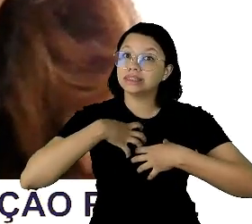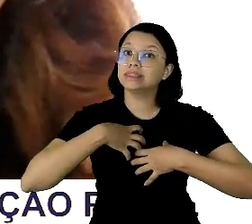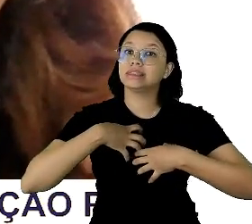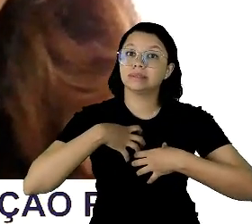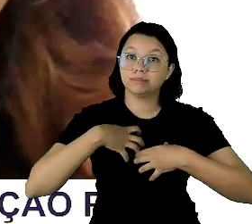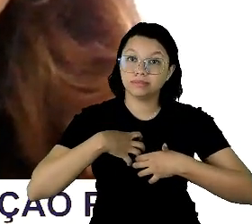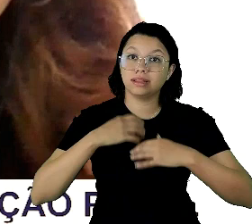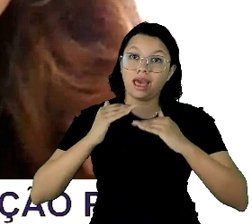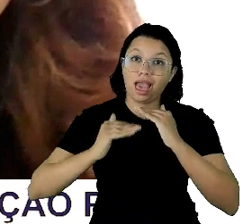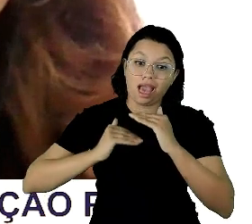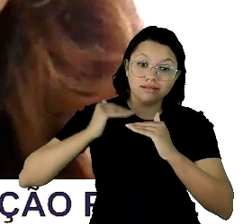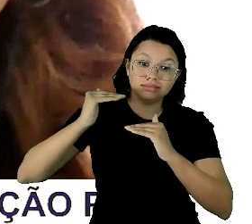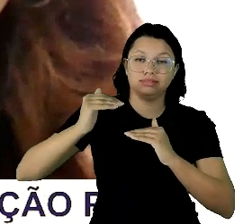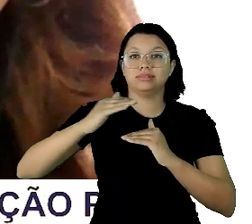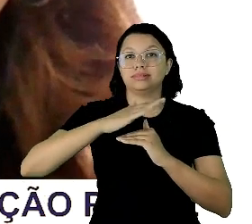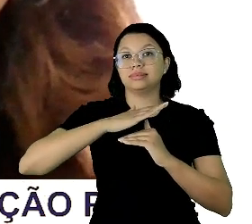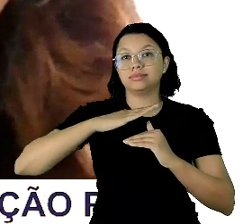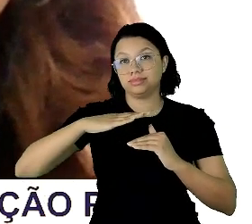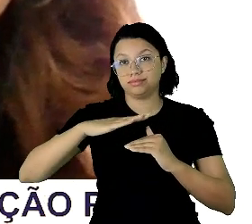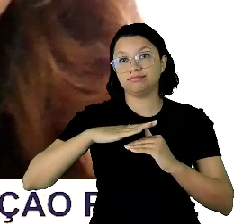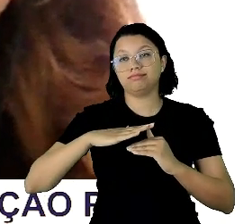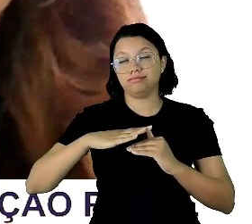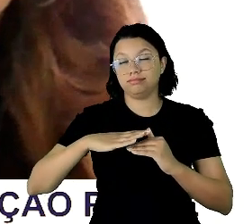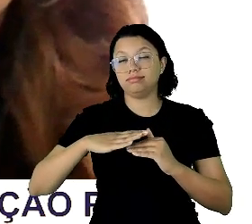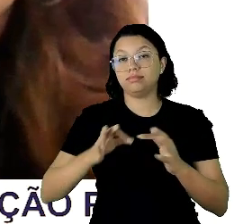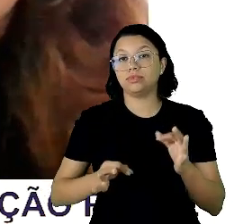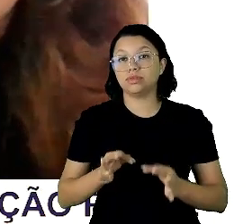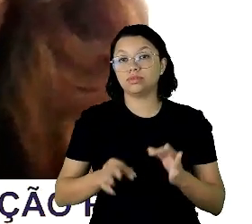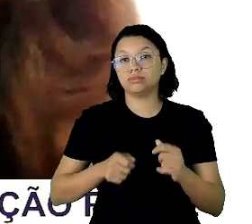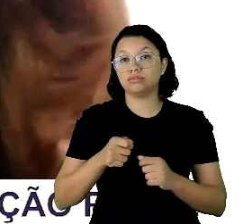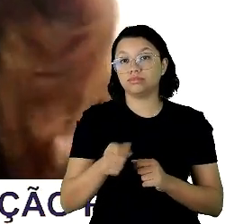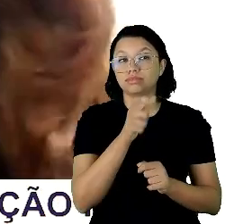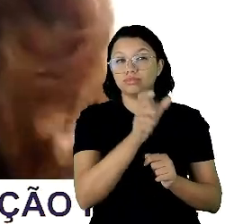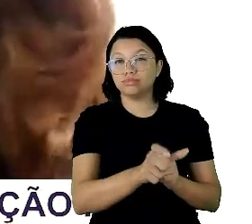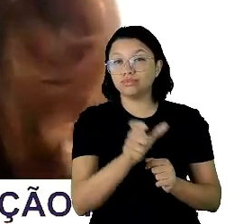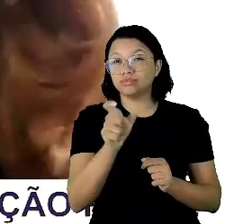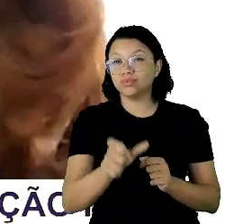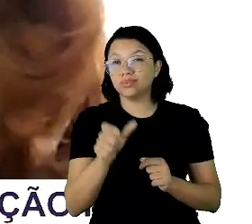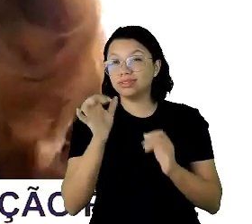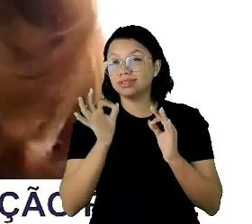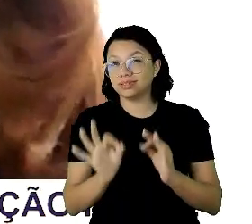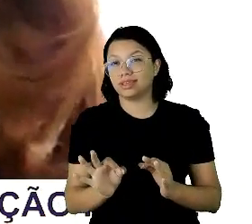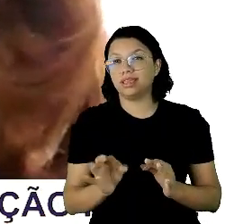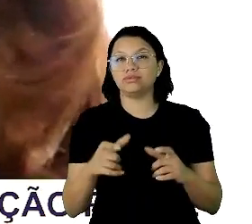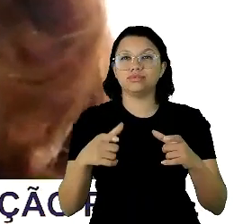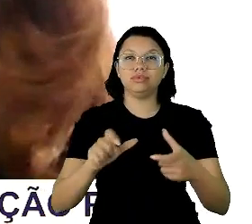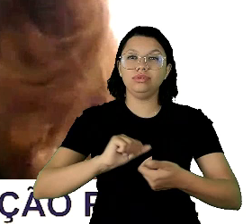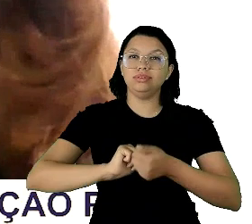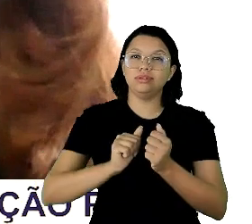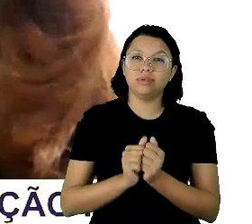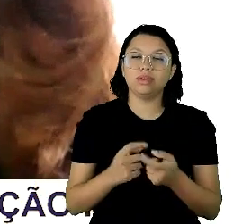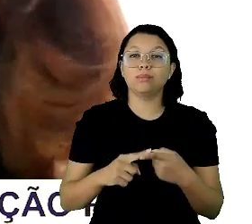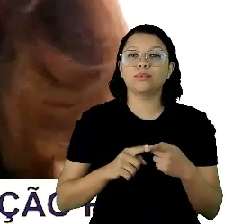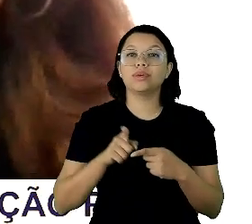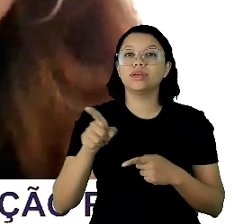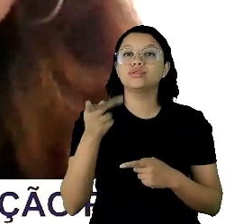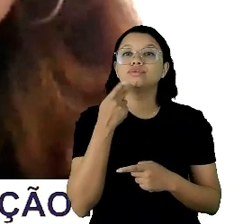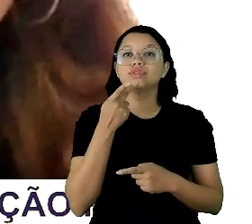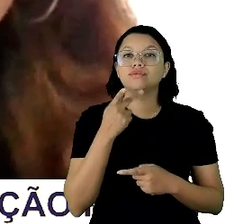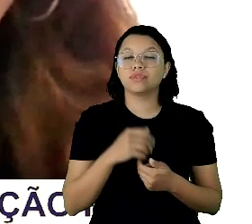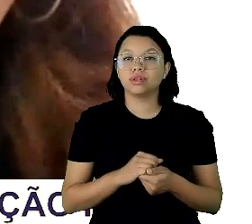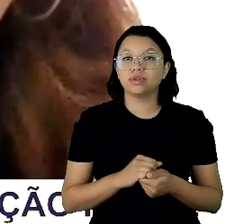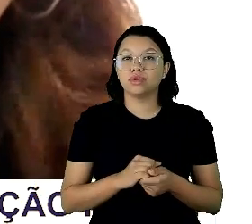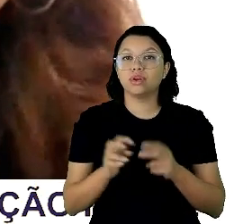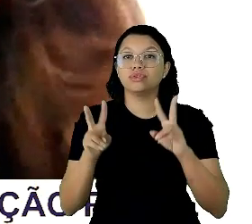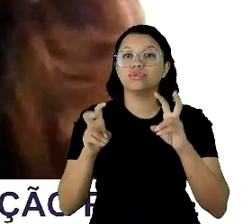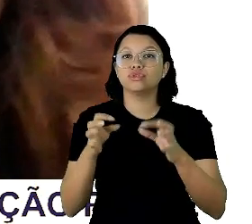os juízes certos nos lugares adequados, né? Porque esse caso que você mencionou do juiz